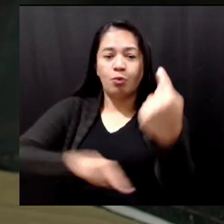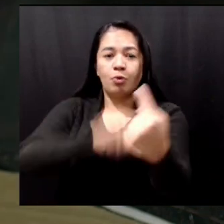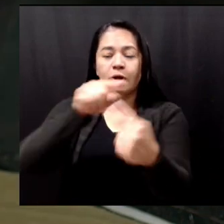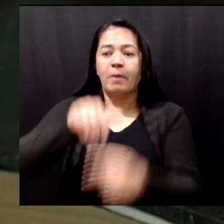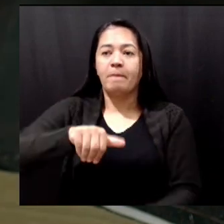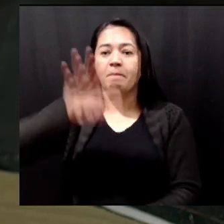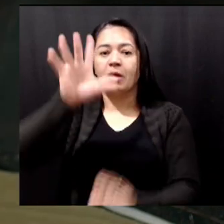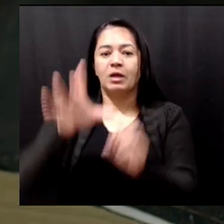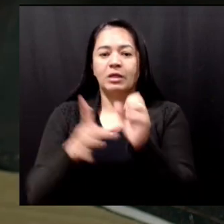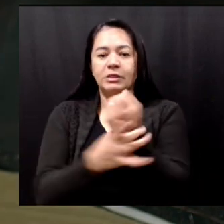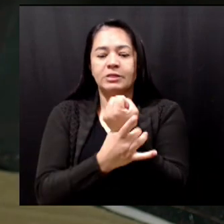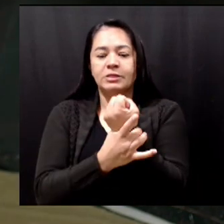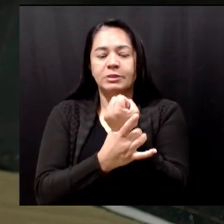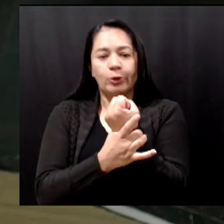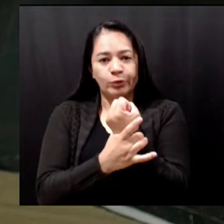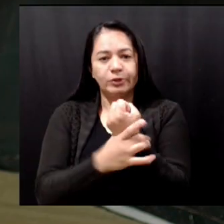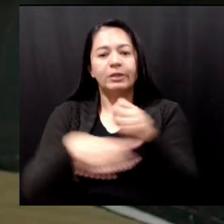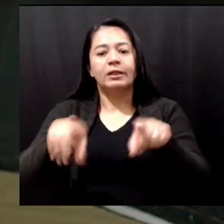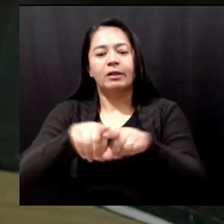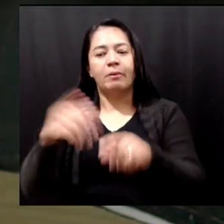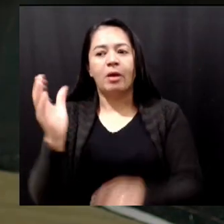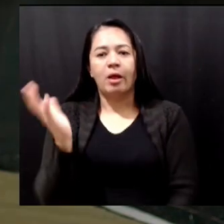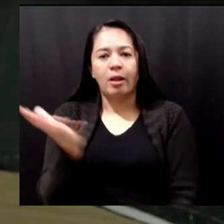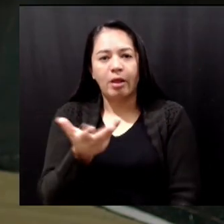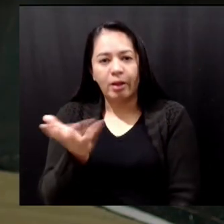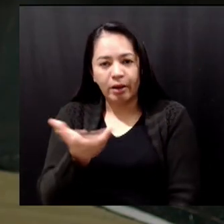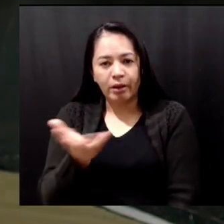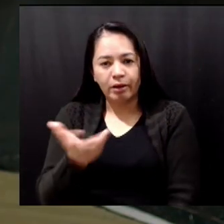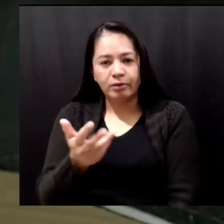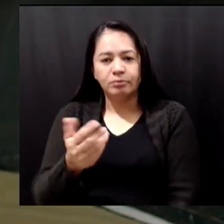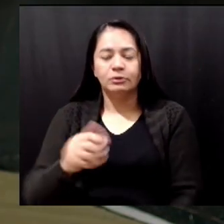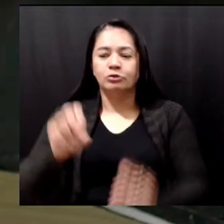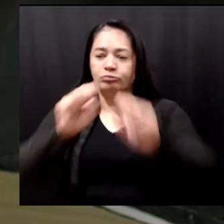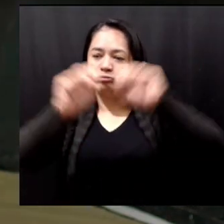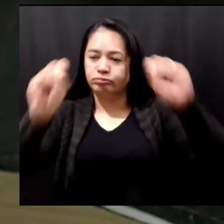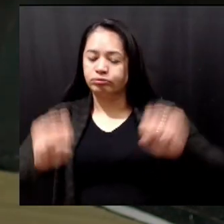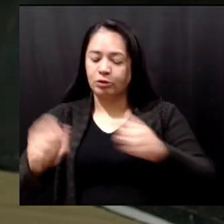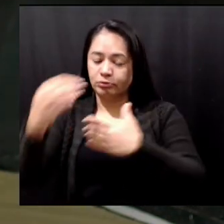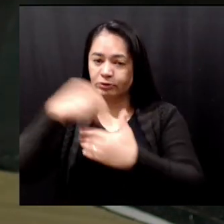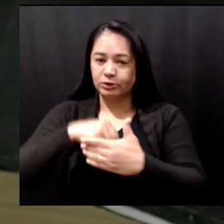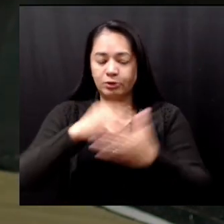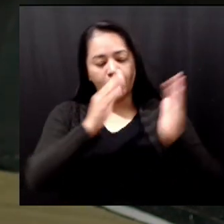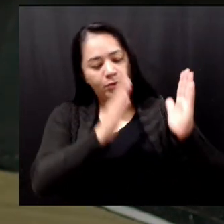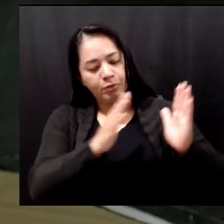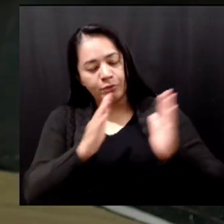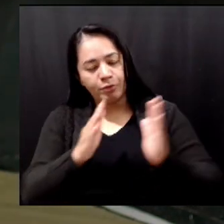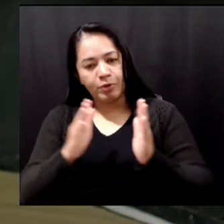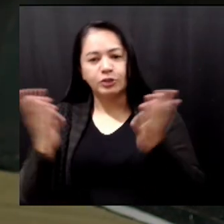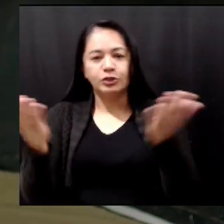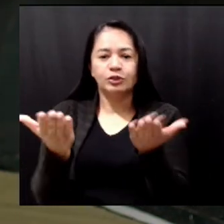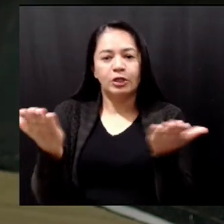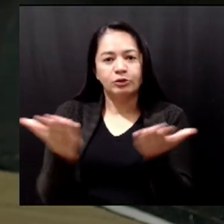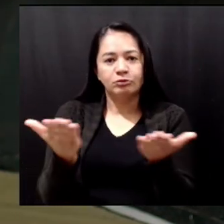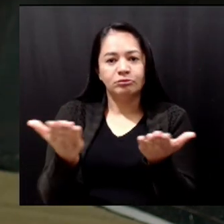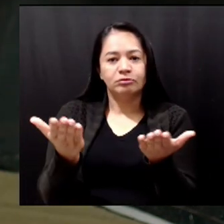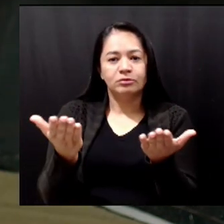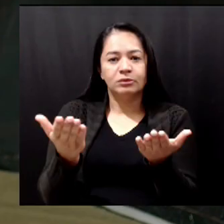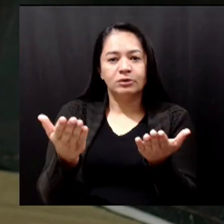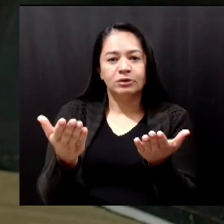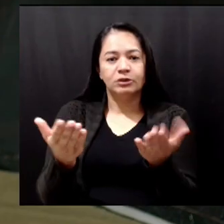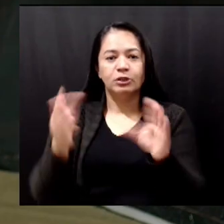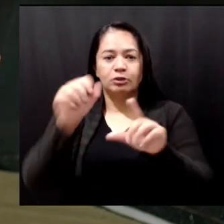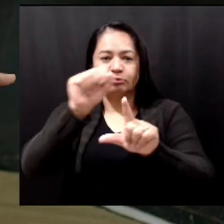estabilidade e eficiência, tá, no sistema. Então, durante o processo de atualização, o chatbot disponível no site da